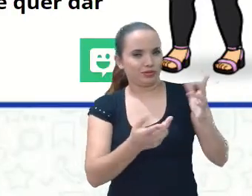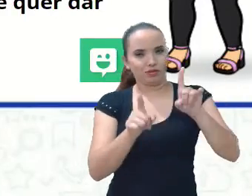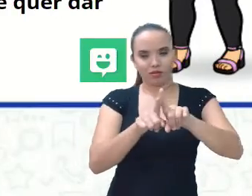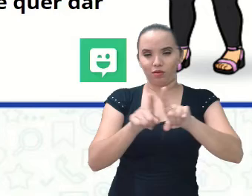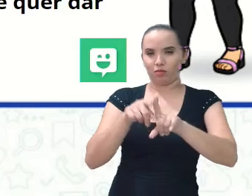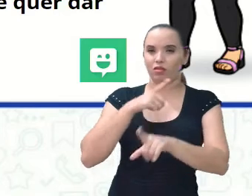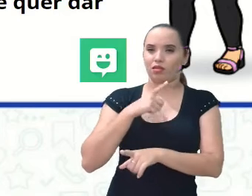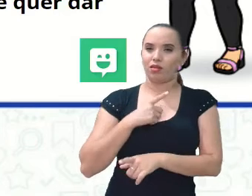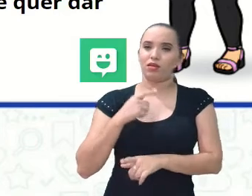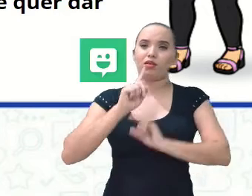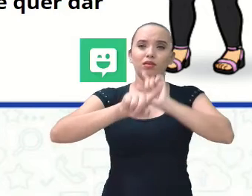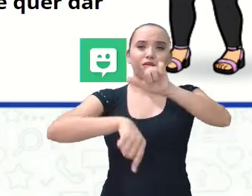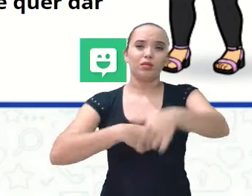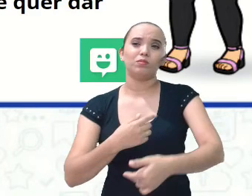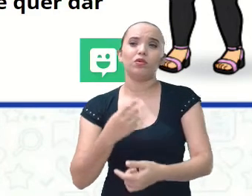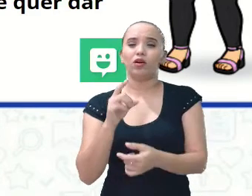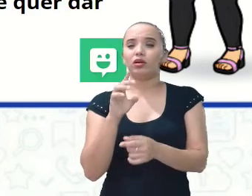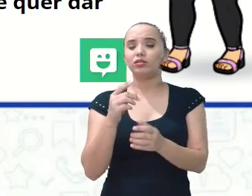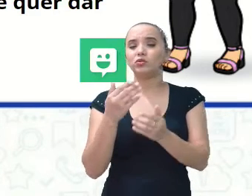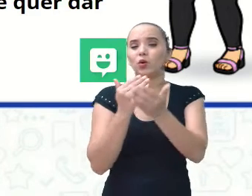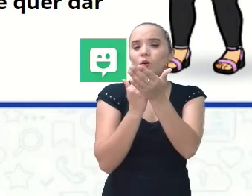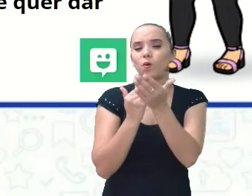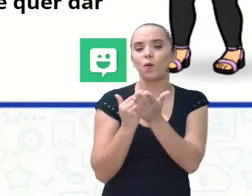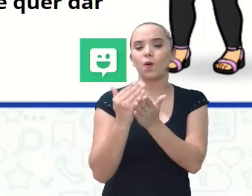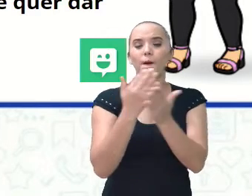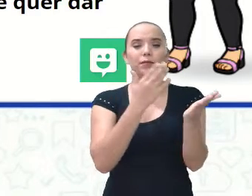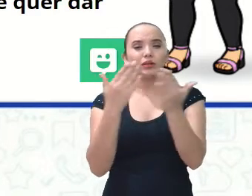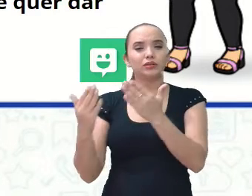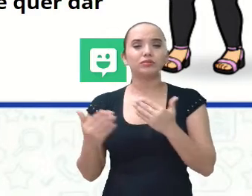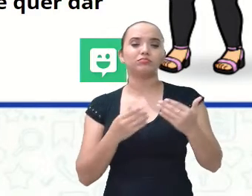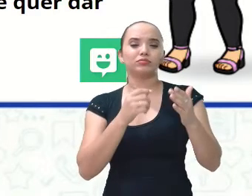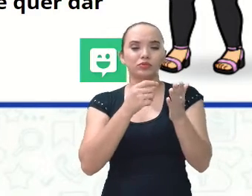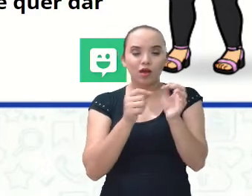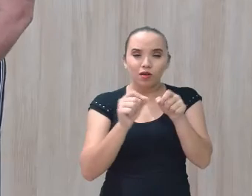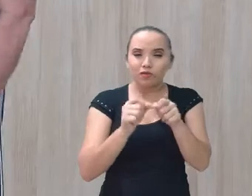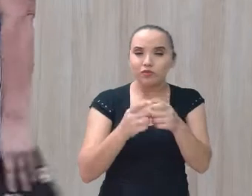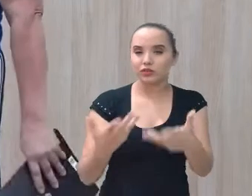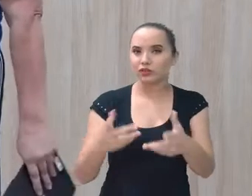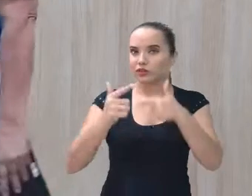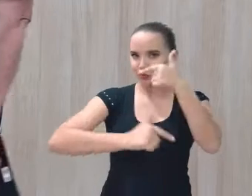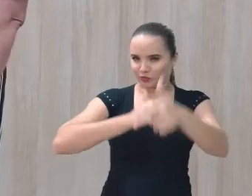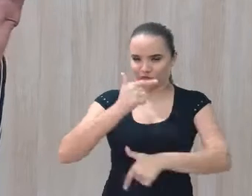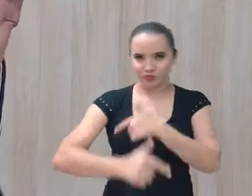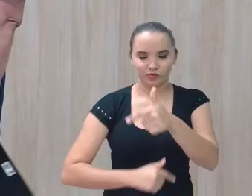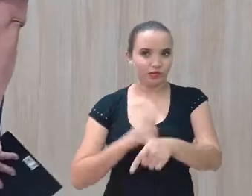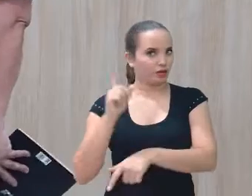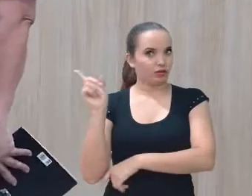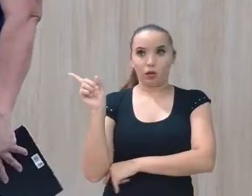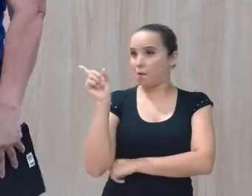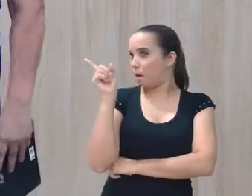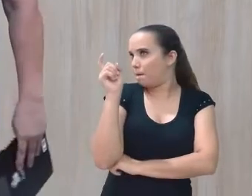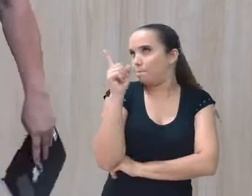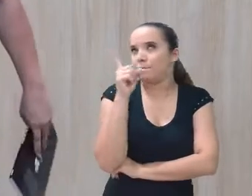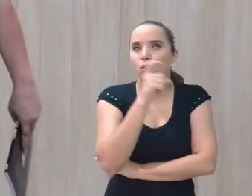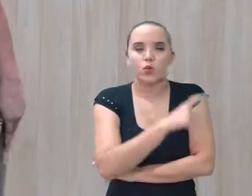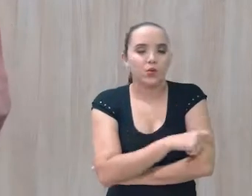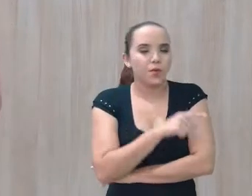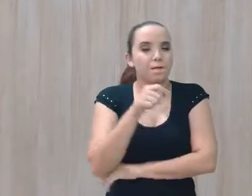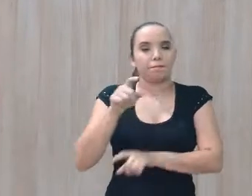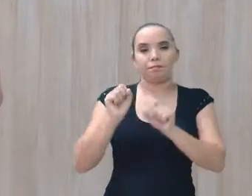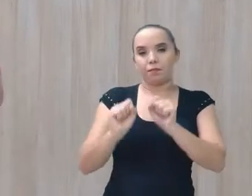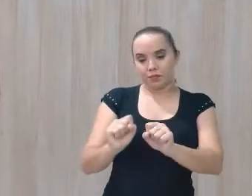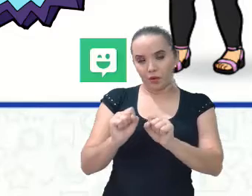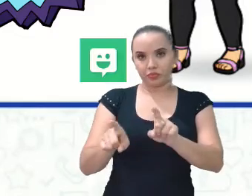aí é só começar a fazer o seu trabalho, tá bom? Não é a coisa mais difícil. Você pode usar